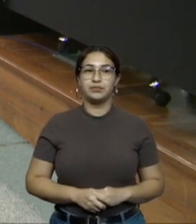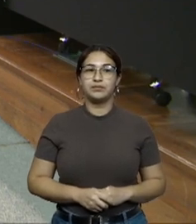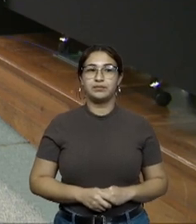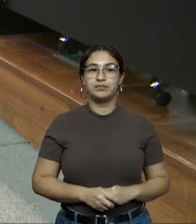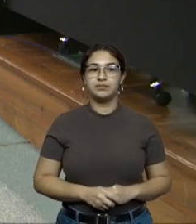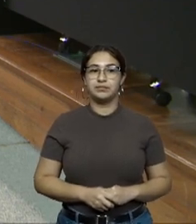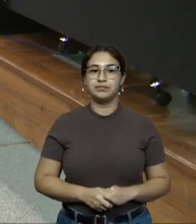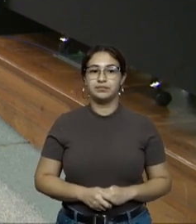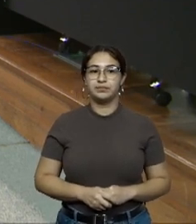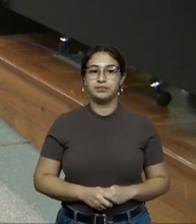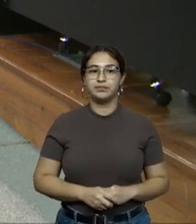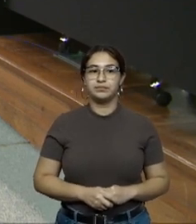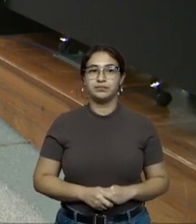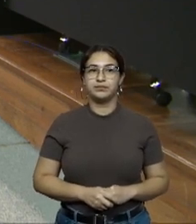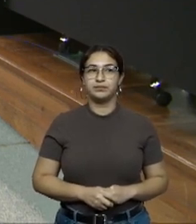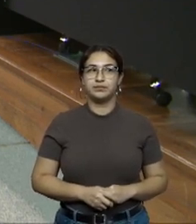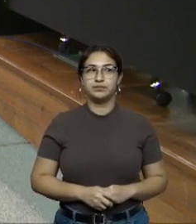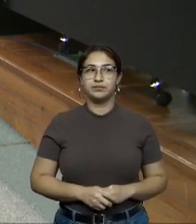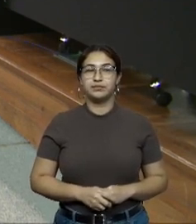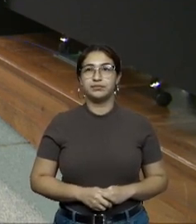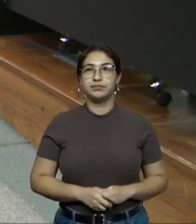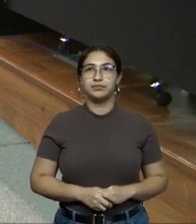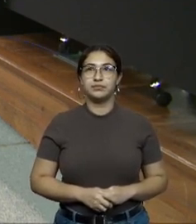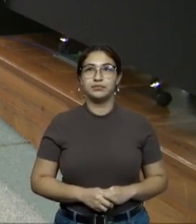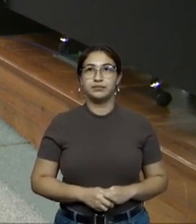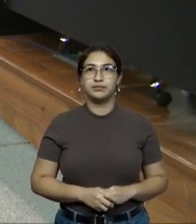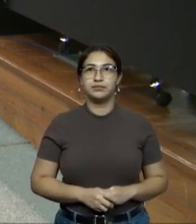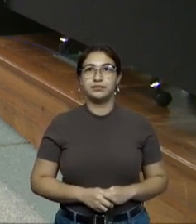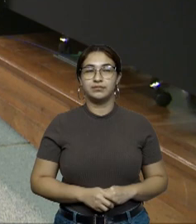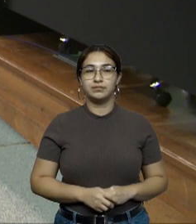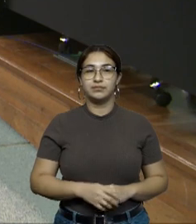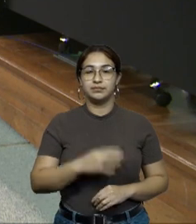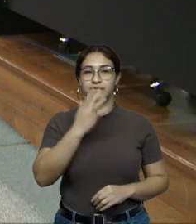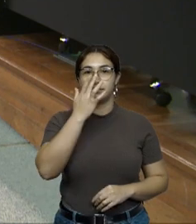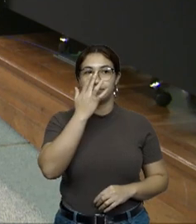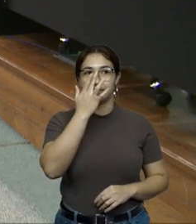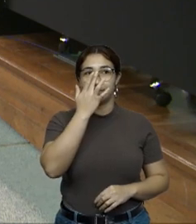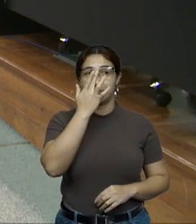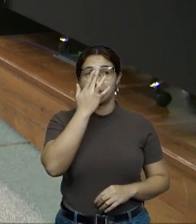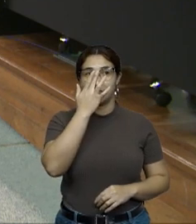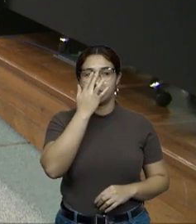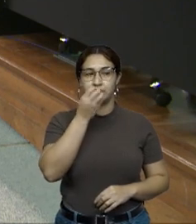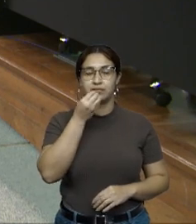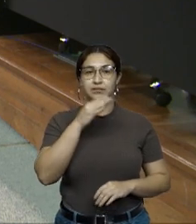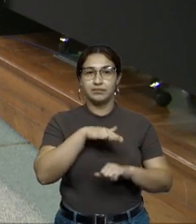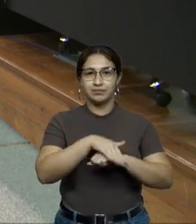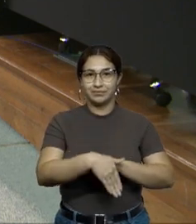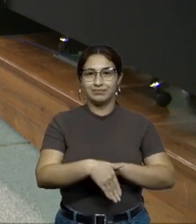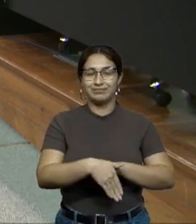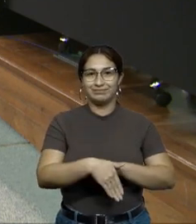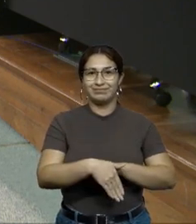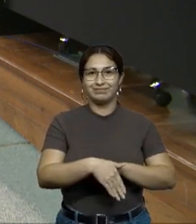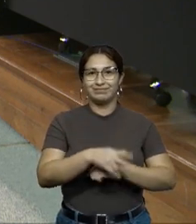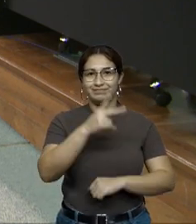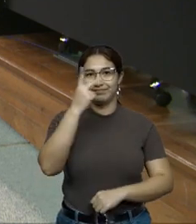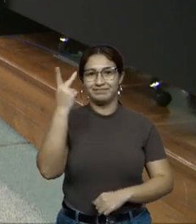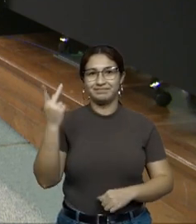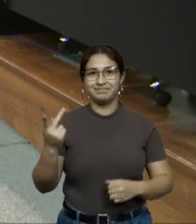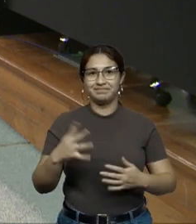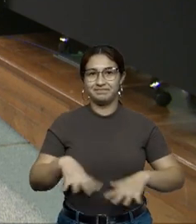Oi e a Câmera buenas pessoal É de fato se a a educação estivesse